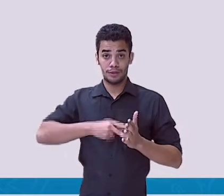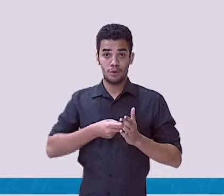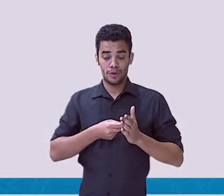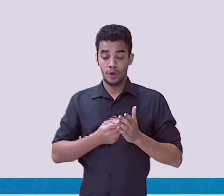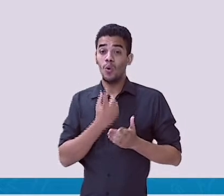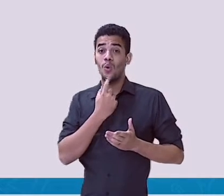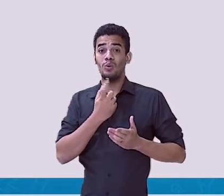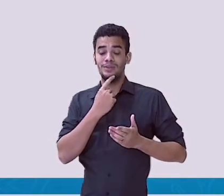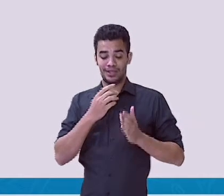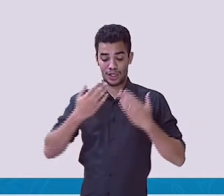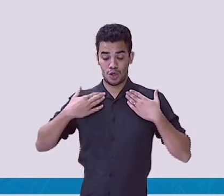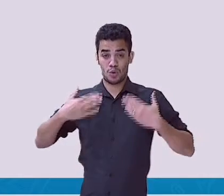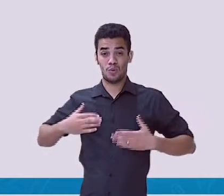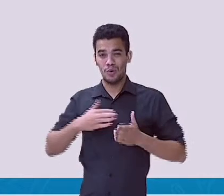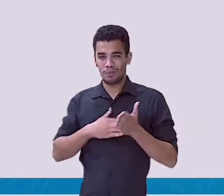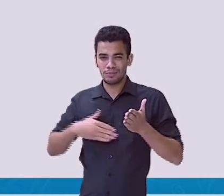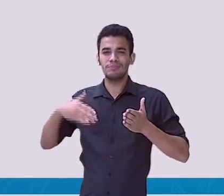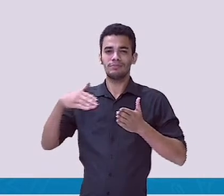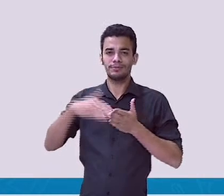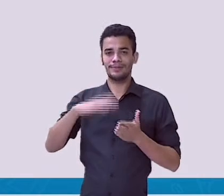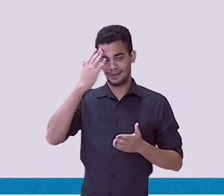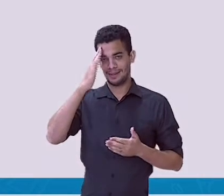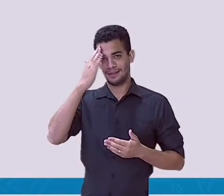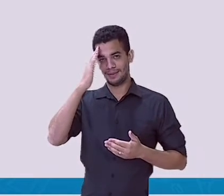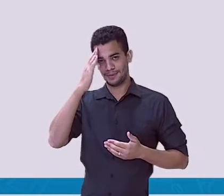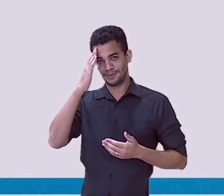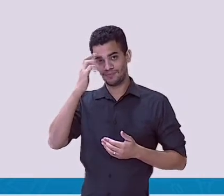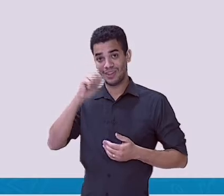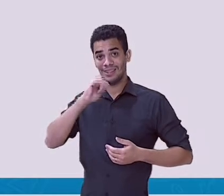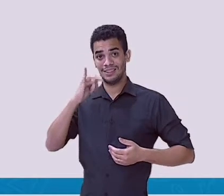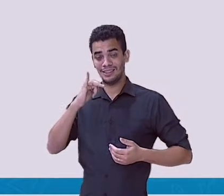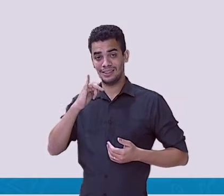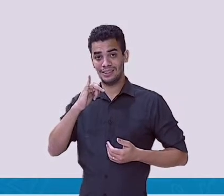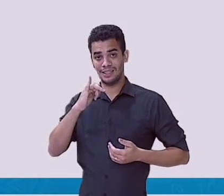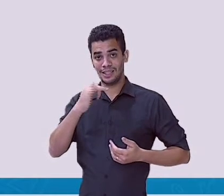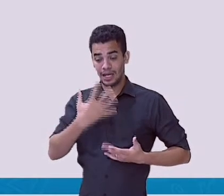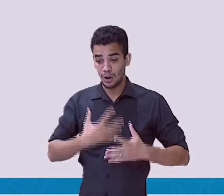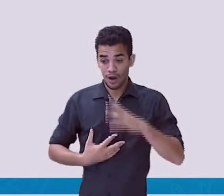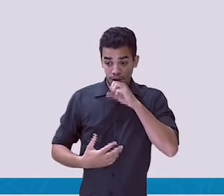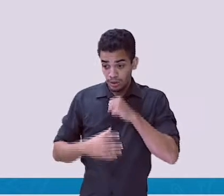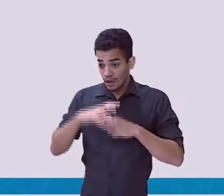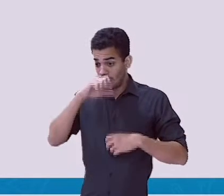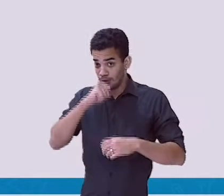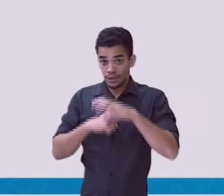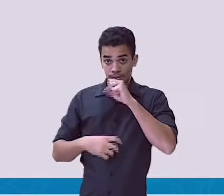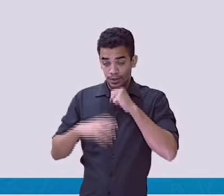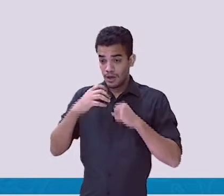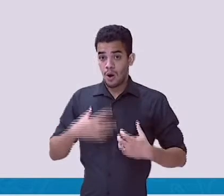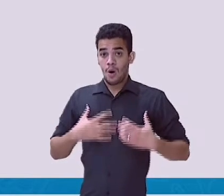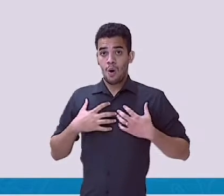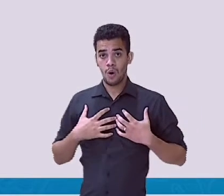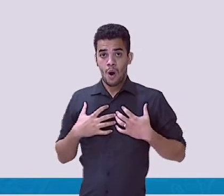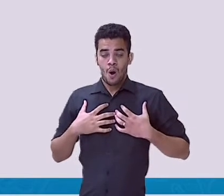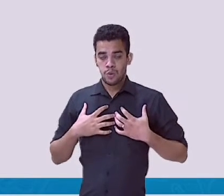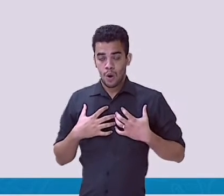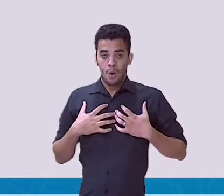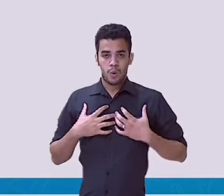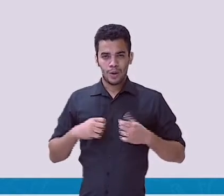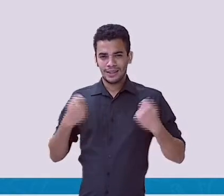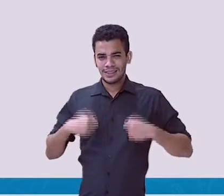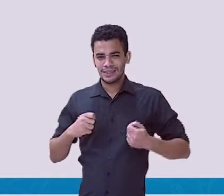com que eu precise oxigenar mais rápido. E aí, se minha oxigenação não está bacana,